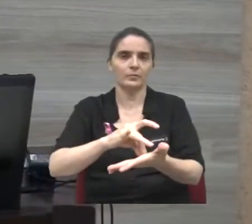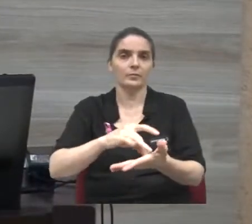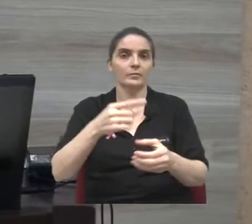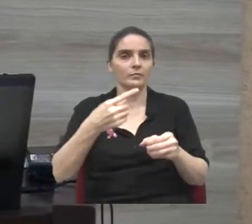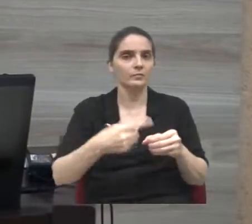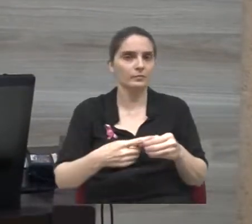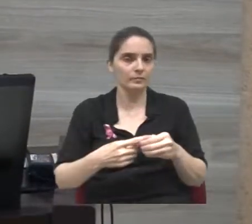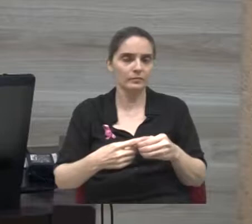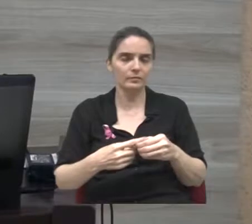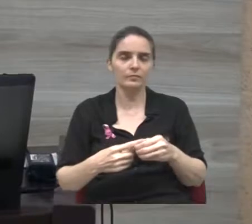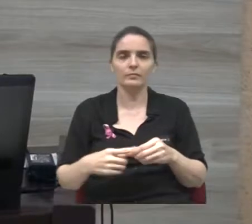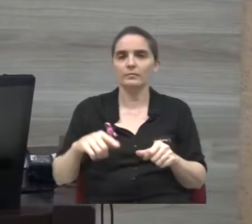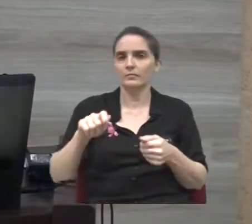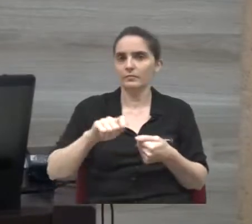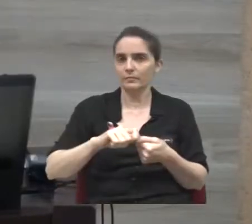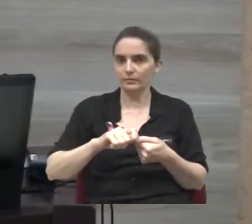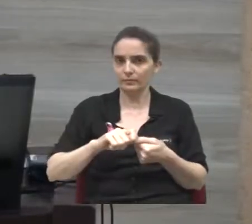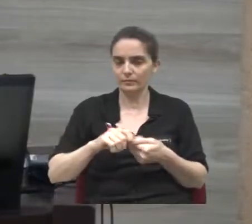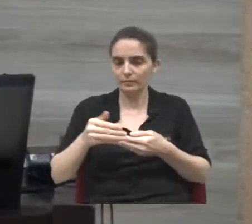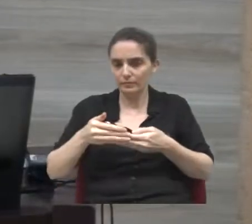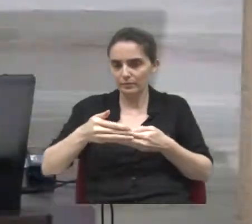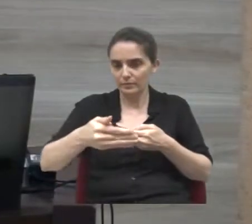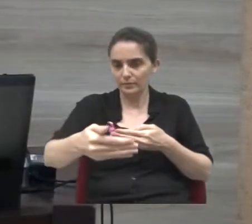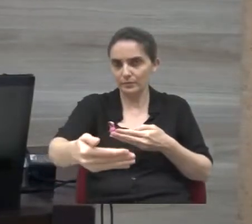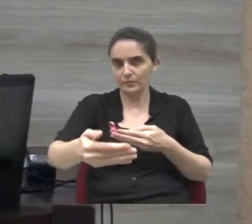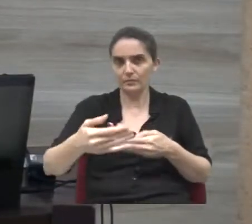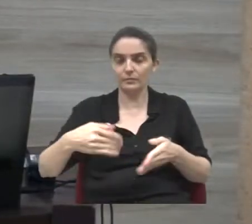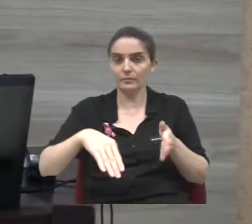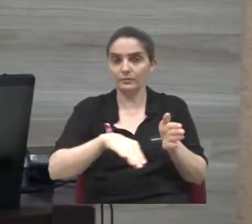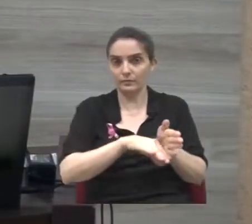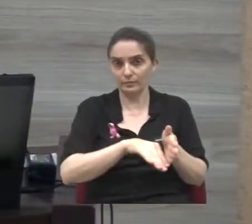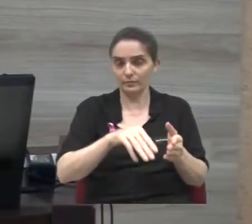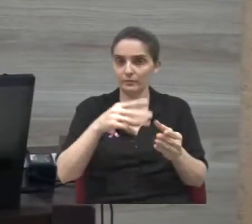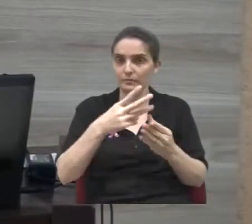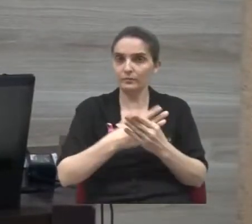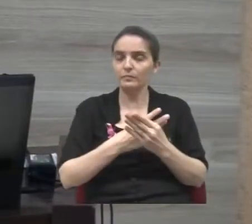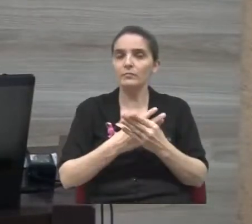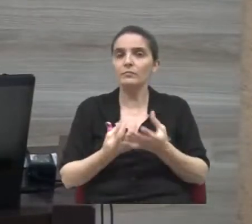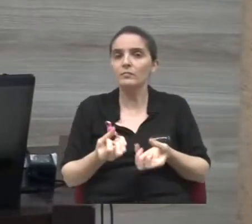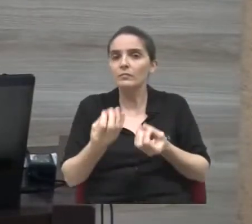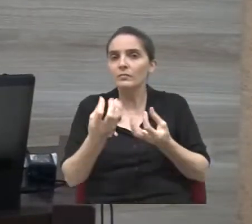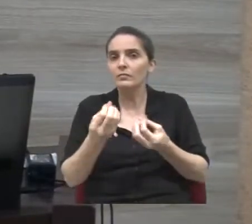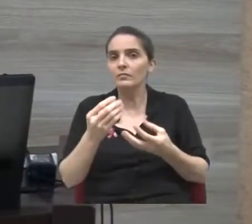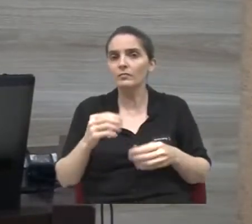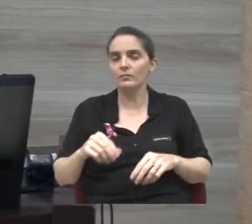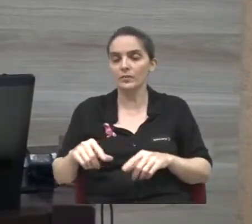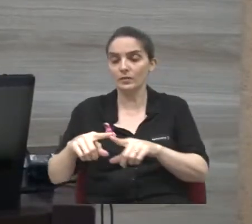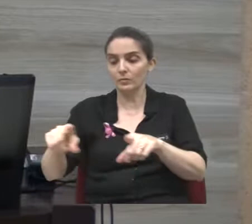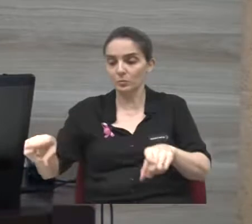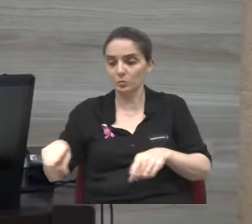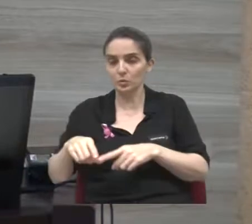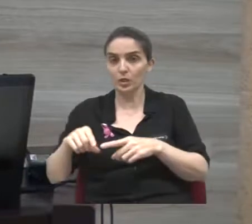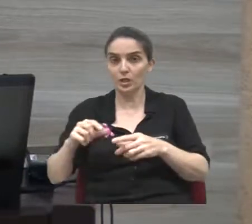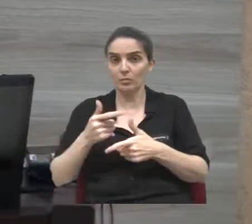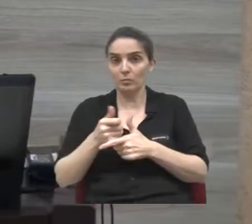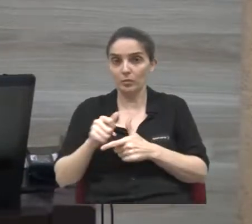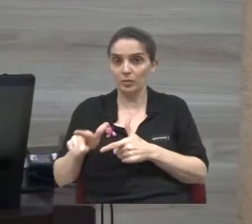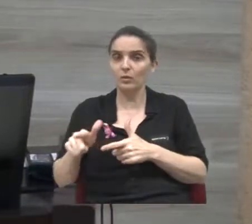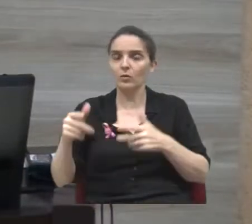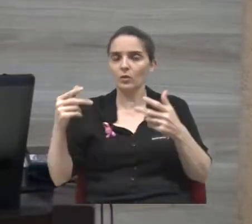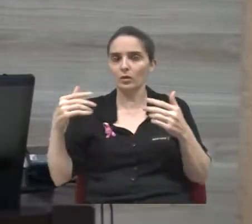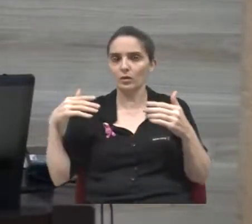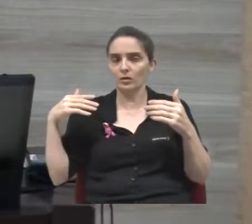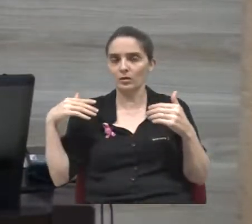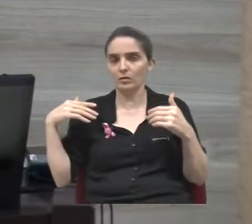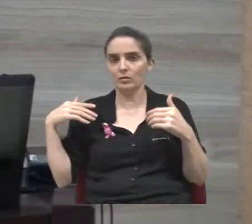providenciando, e nos próximos dias chegará a essa casa a informação de que várias chácaras de recreio já estão regularizadas, e um